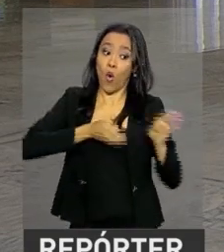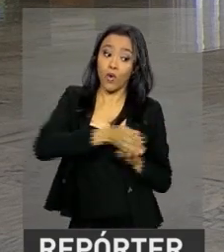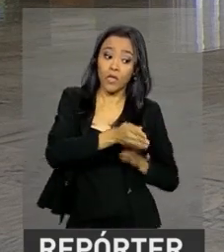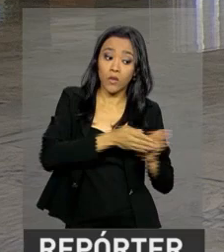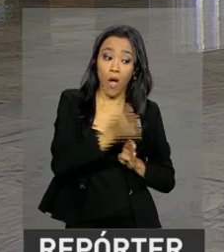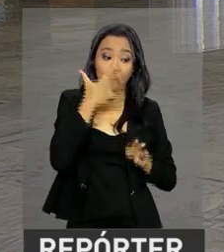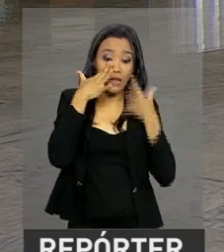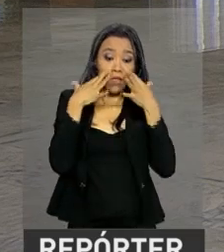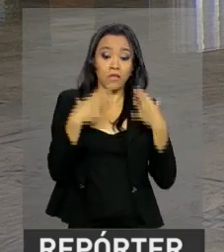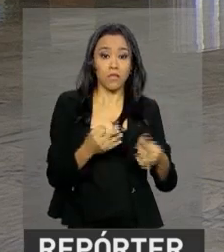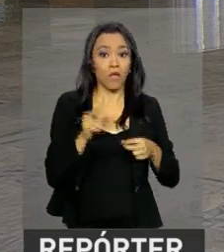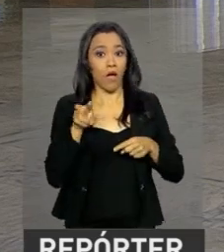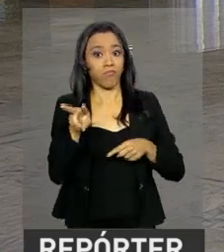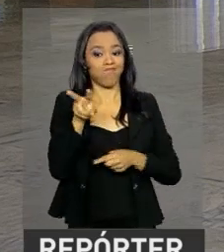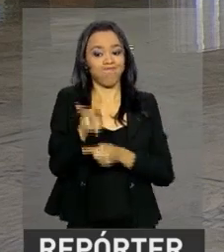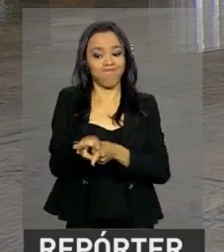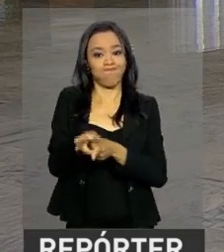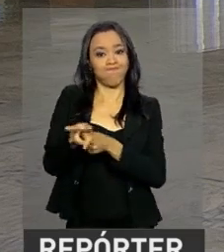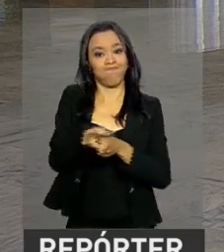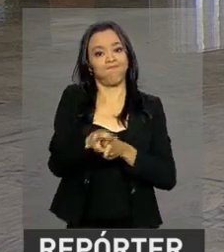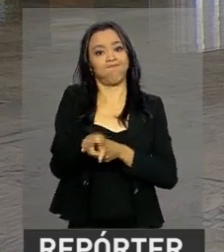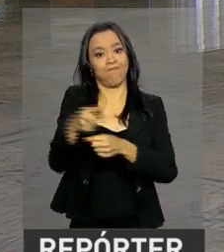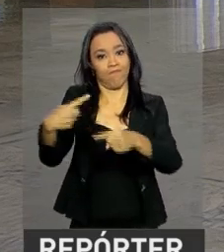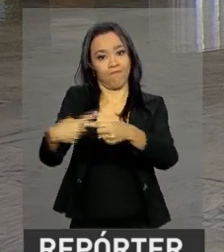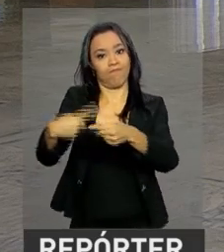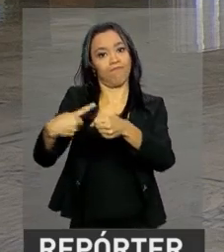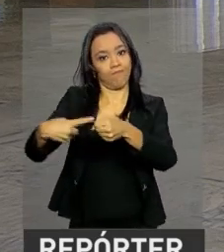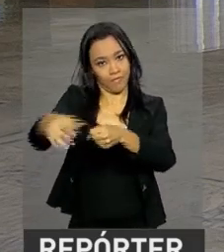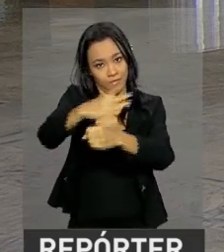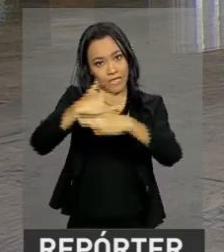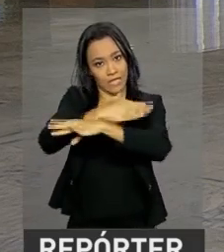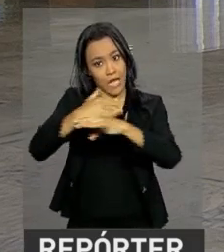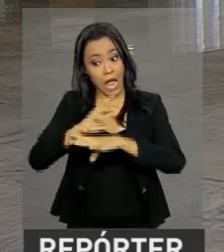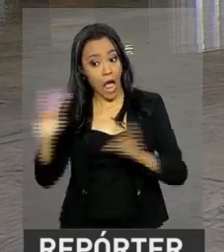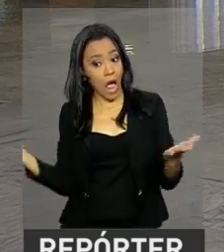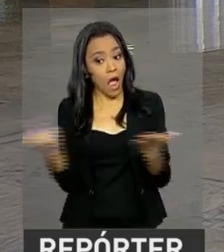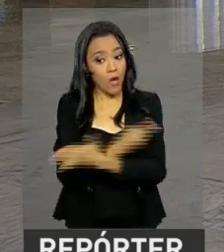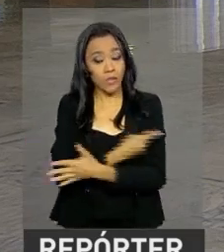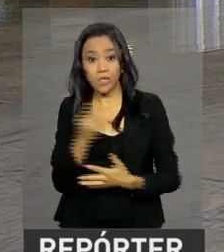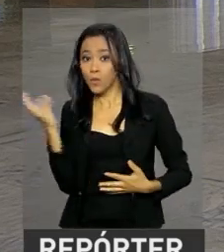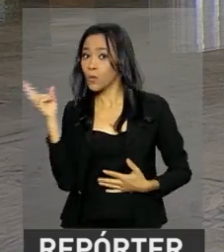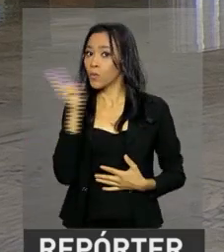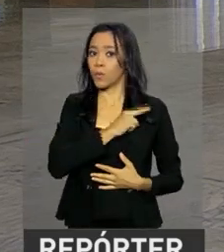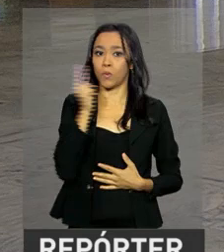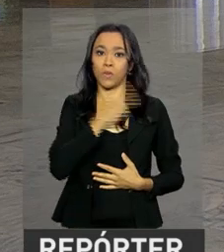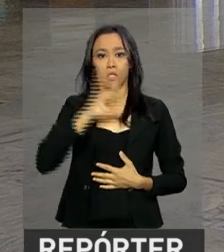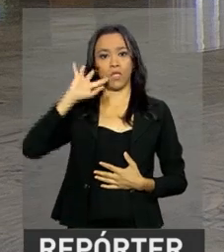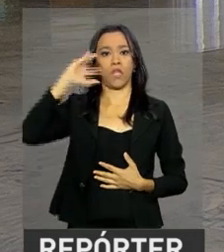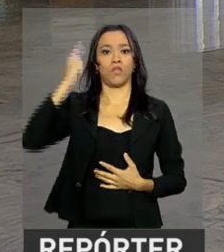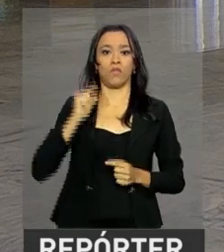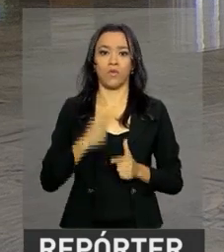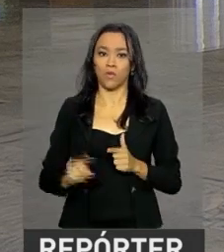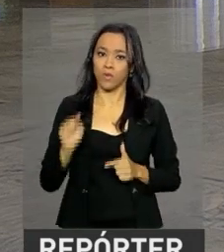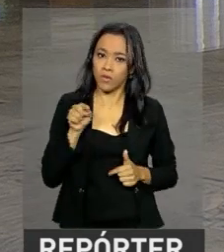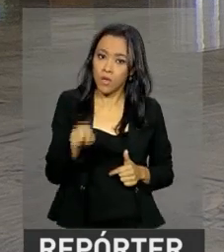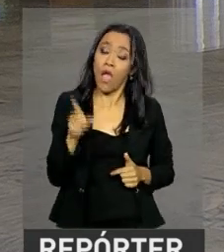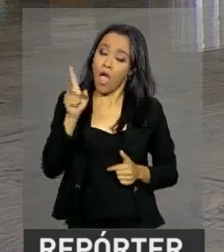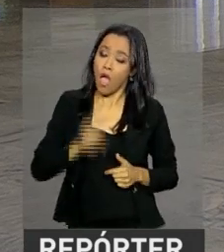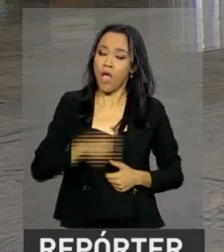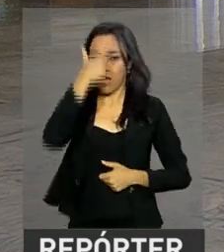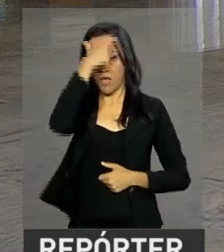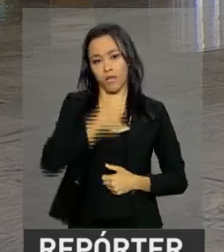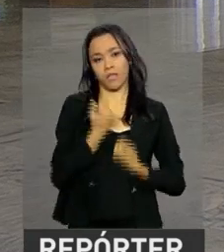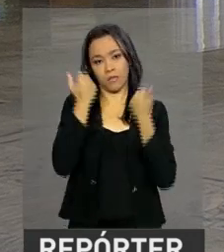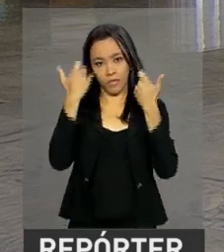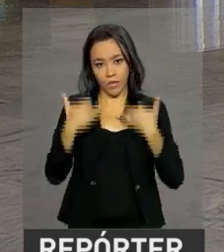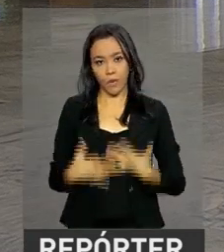e acompanhamento permanente para garantir respostas rápidas em caso de qualquer necessidade. Foi isso que explicou o porta-voz da Presidência